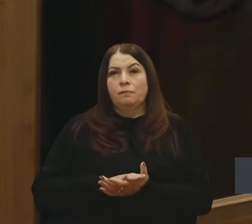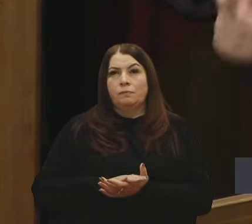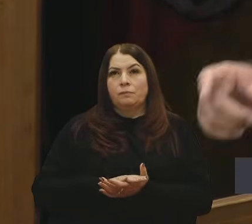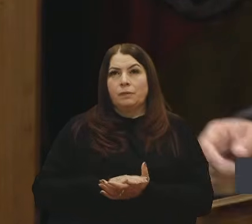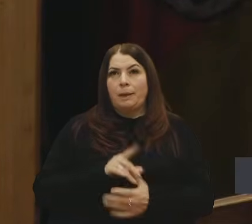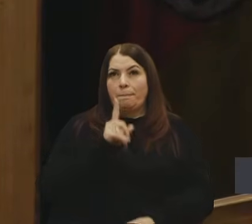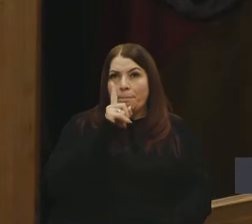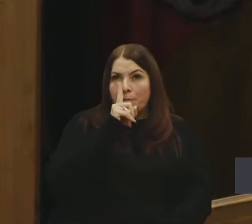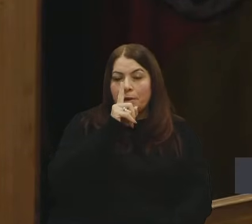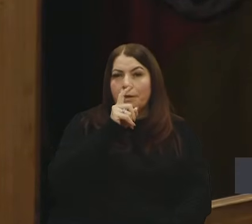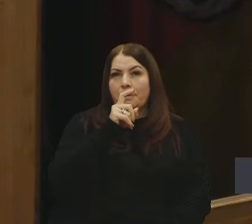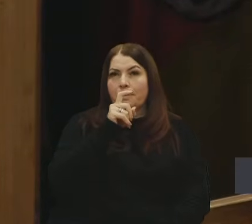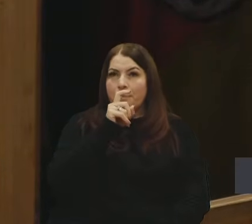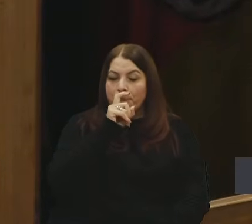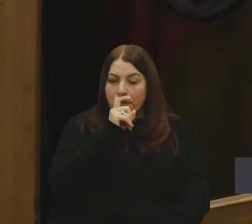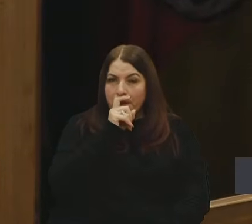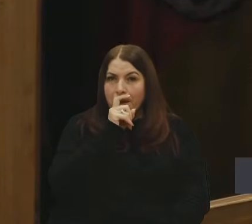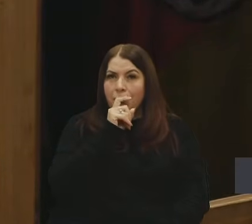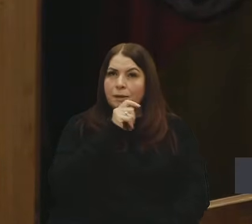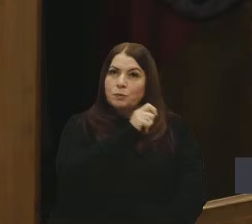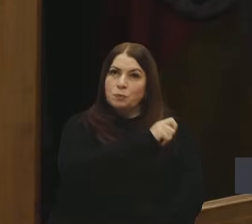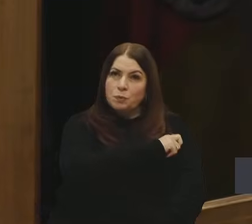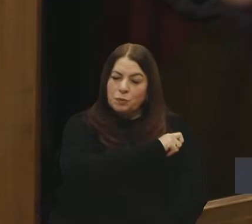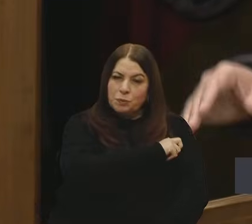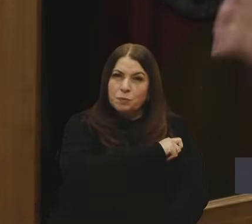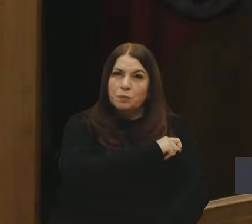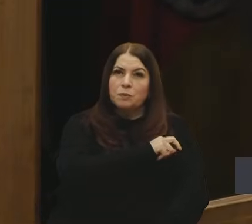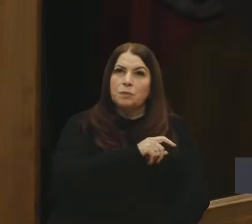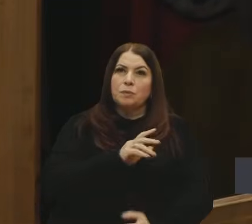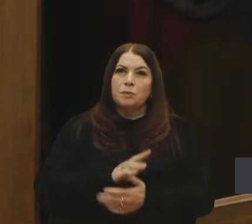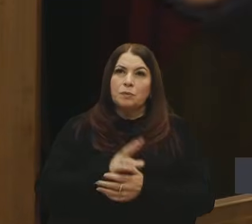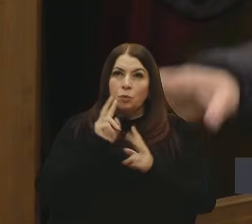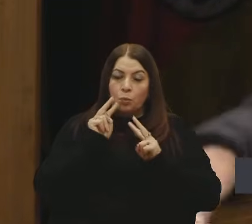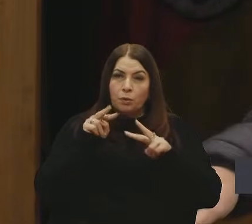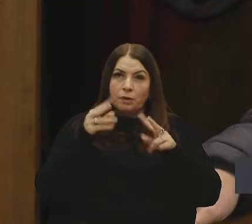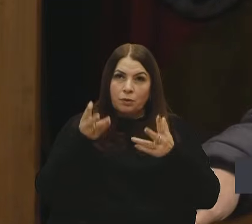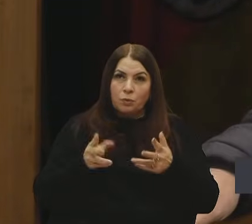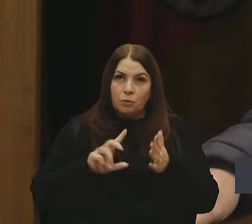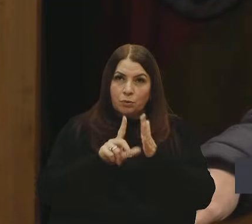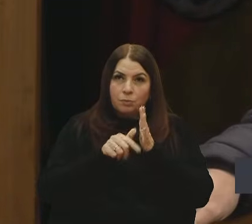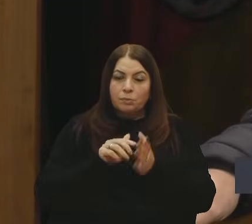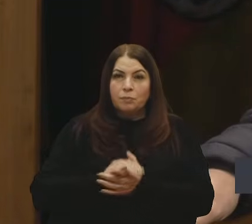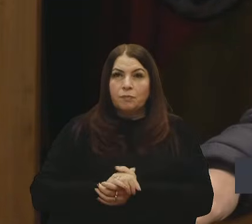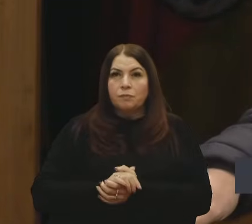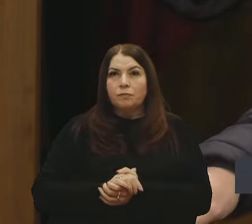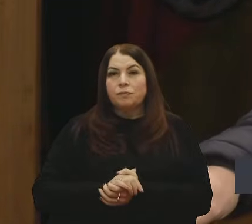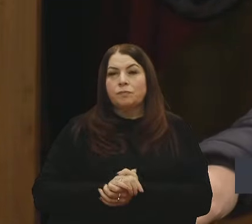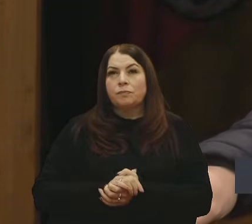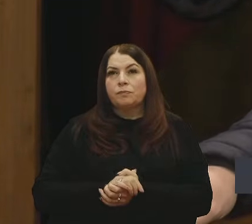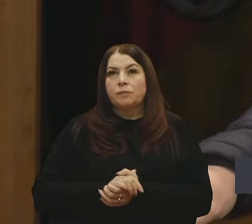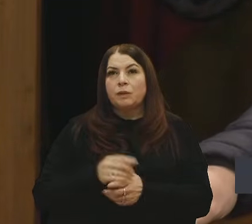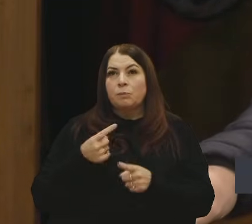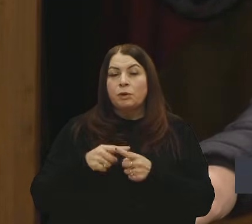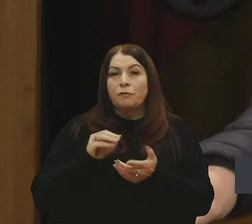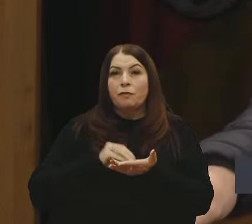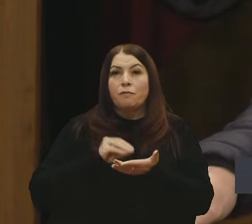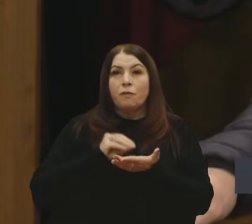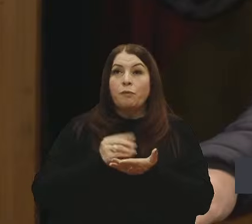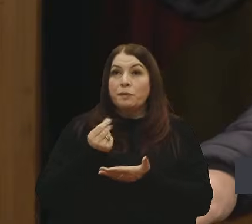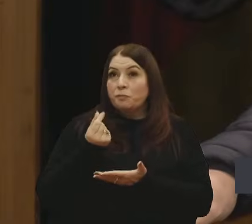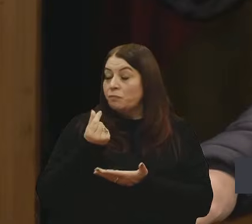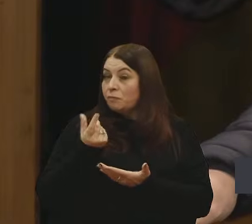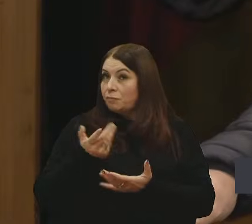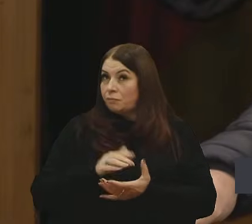pai, senhora mãe, os estudantes que estão nos olhando agora ou depois, porque vai faltar